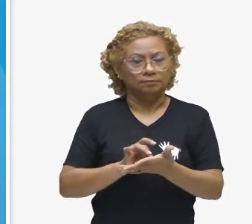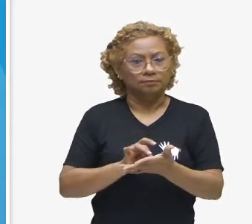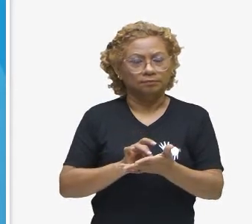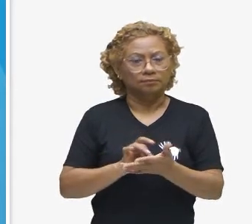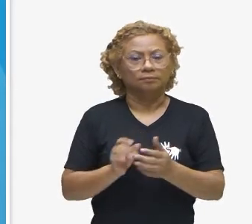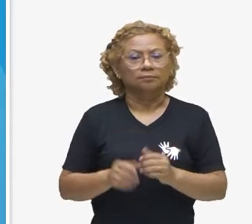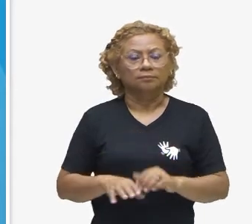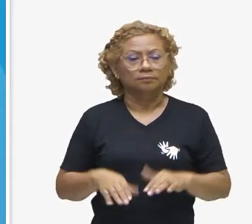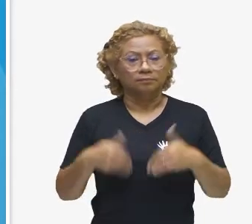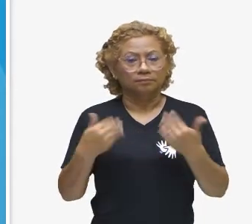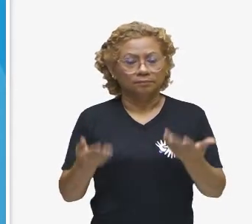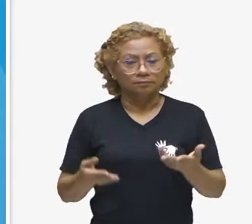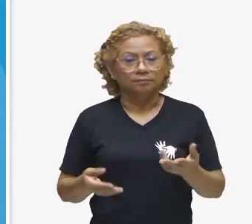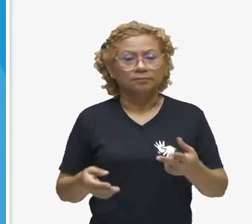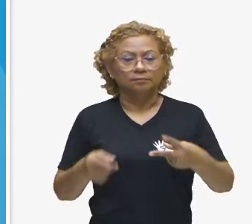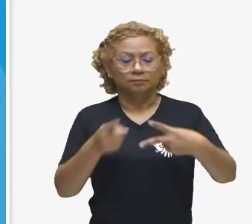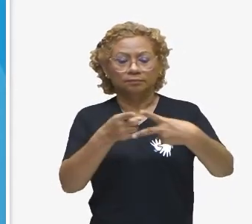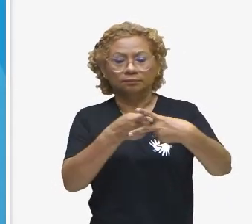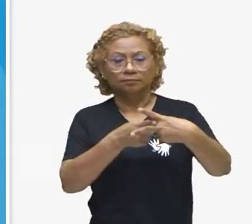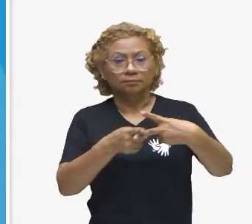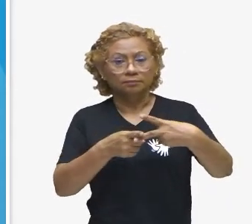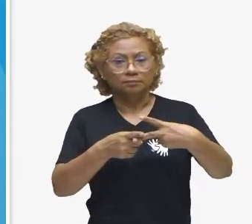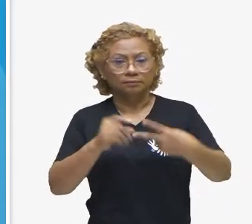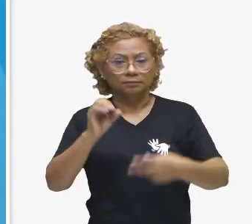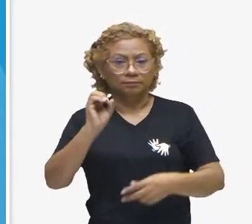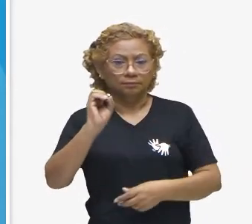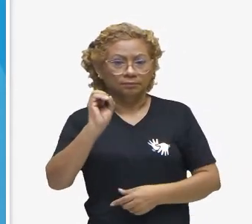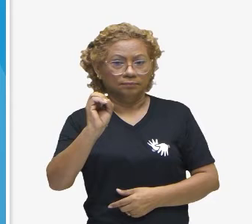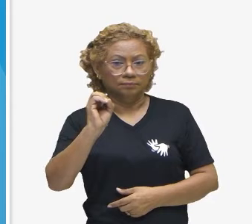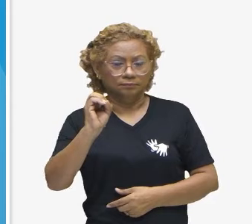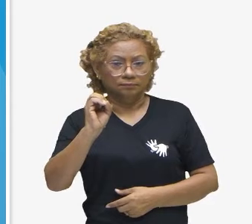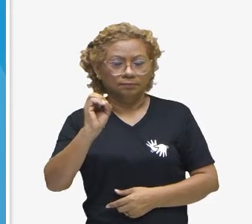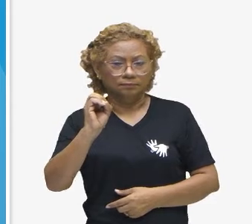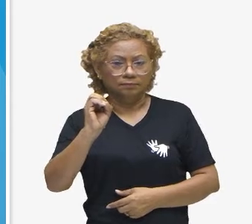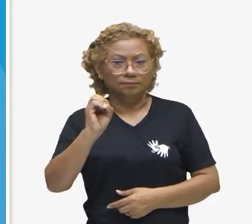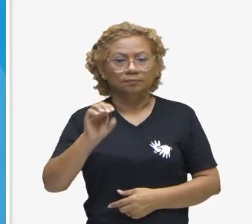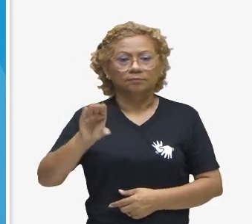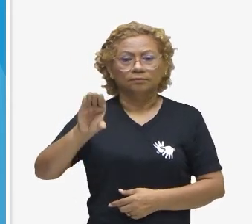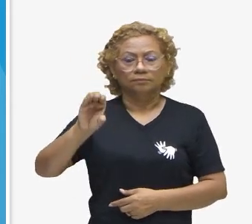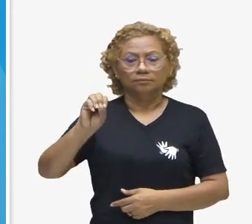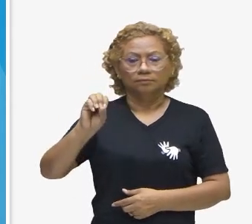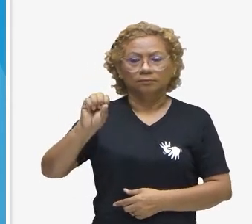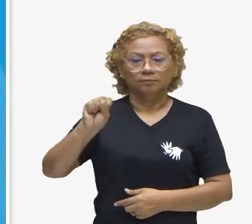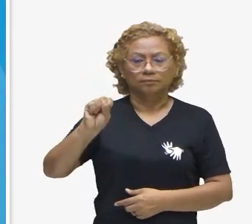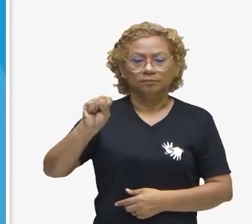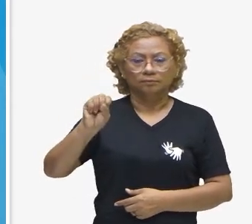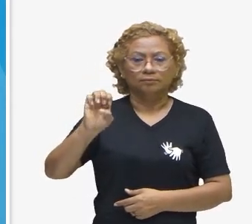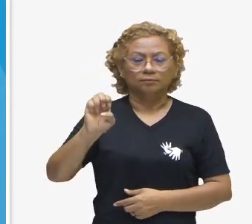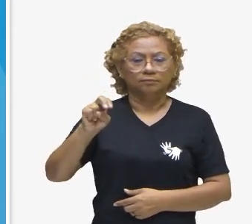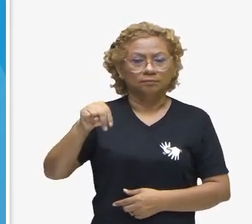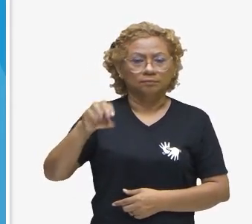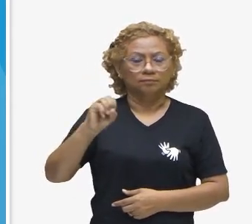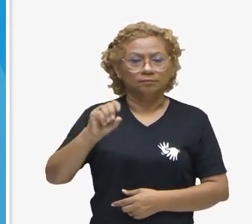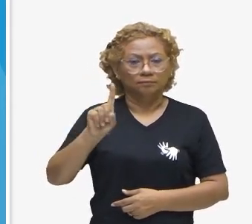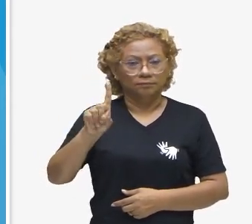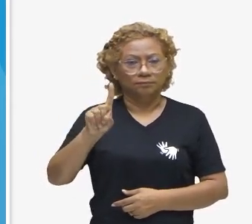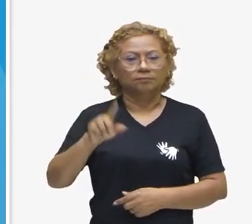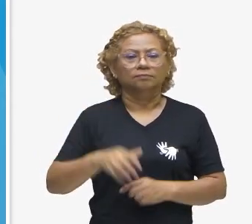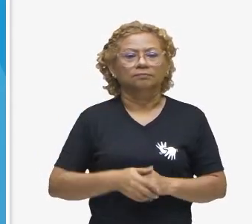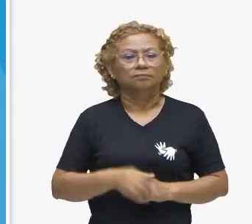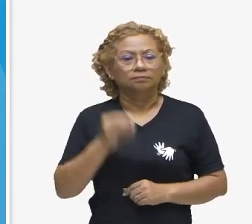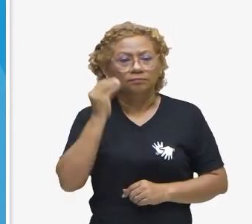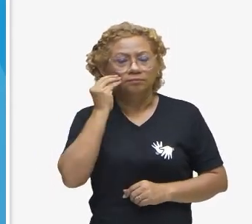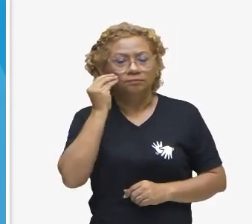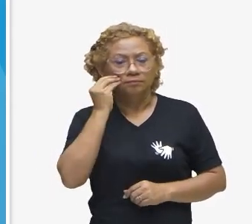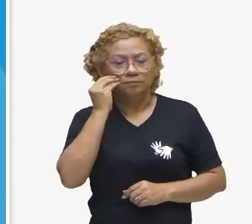Quando o ângulo é igual a 0, o cosseno vai ser 1. E a gente marca este ponto aqui no